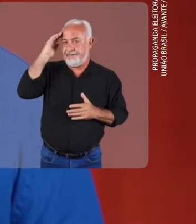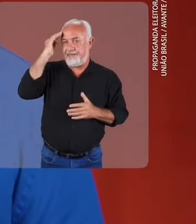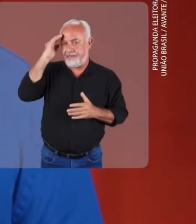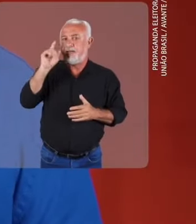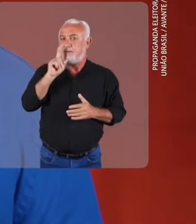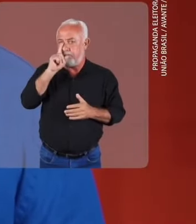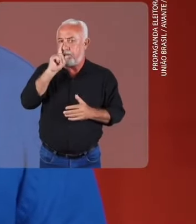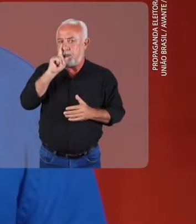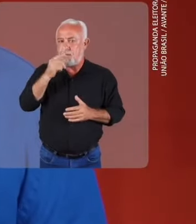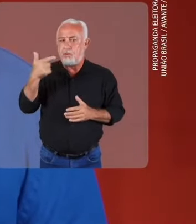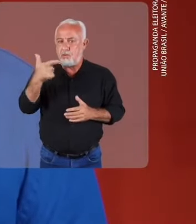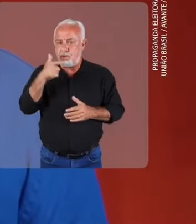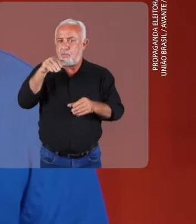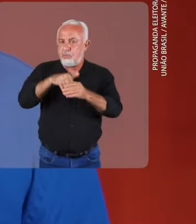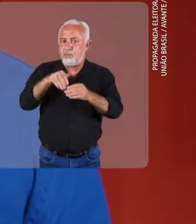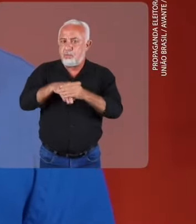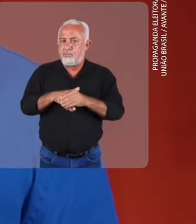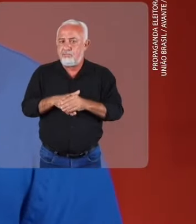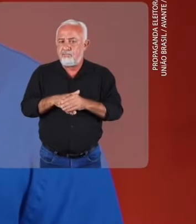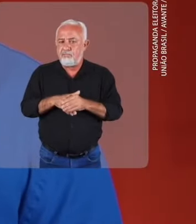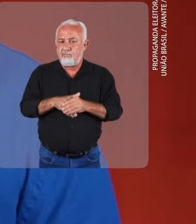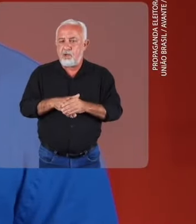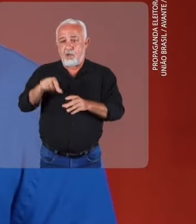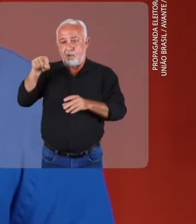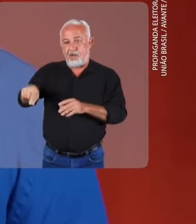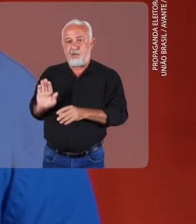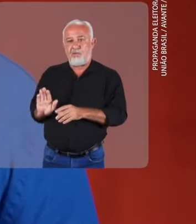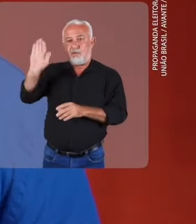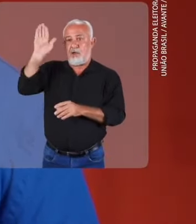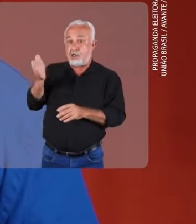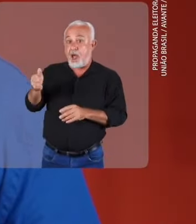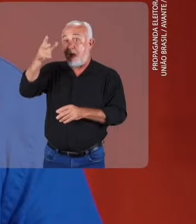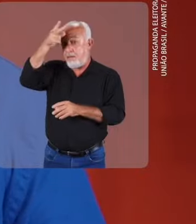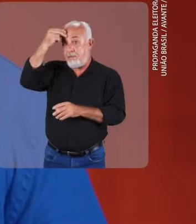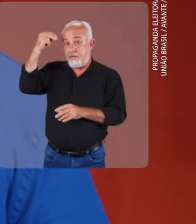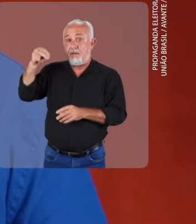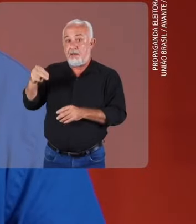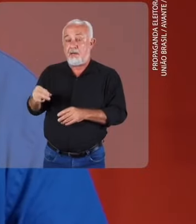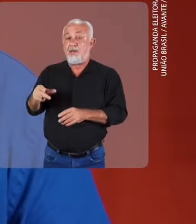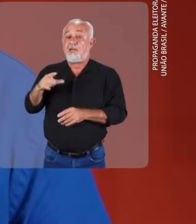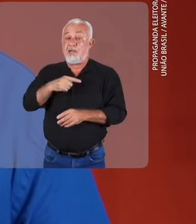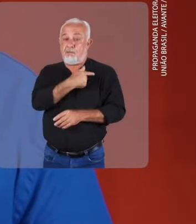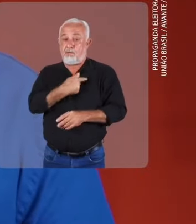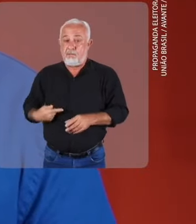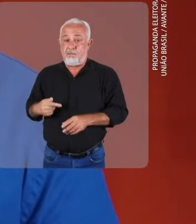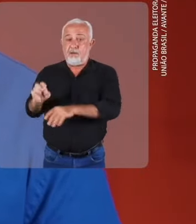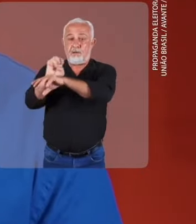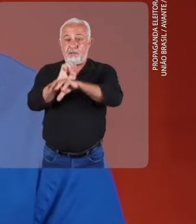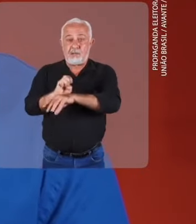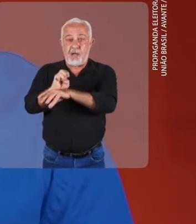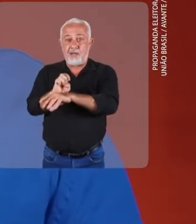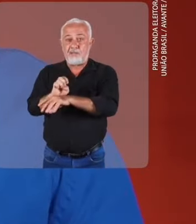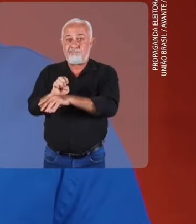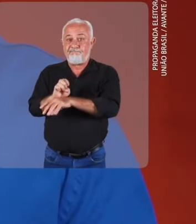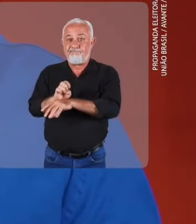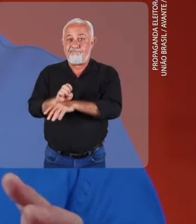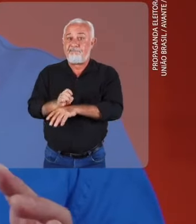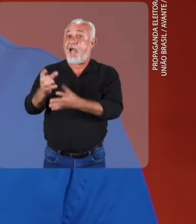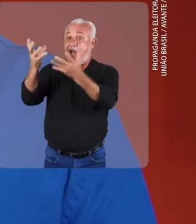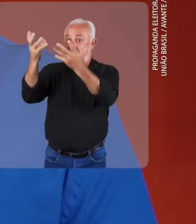Entenderam o que está em jogo neste segundo turno? De um lado, um candidato que já foi prefeito, já teve o governo do estado na mão,